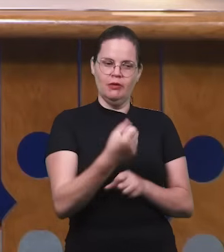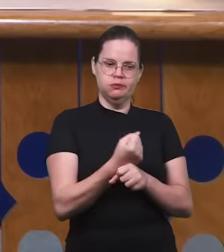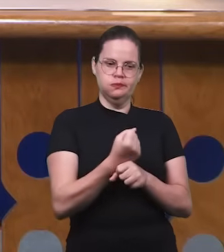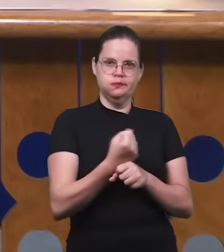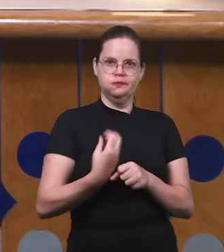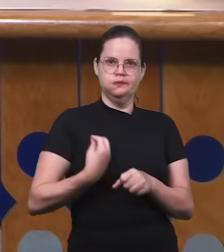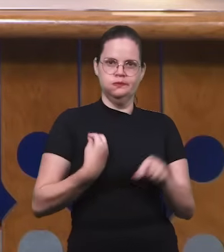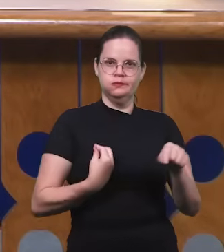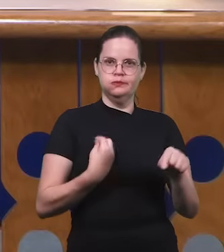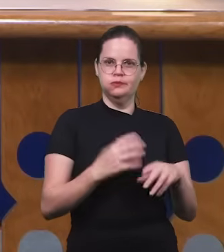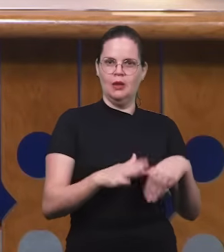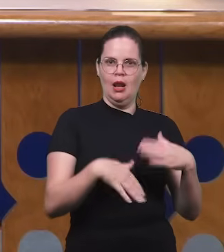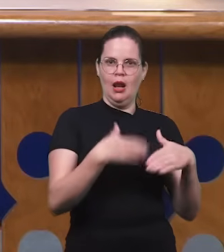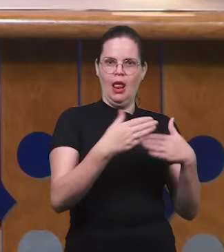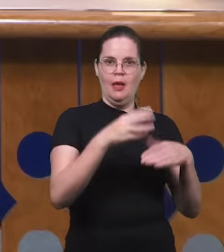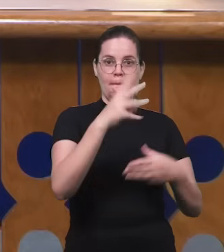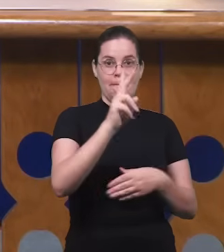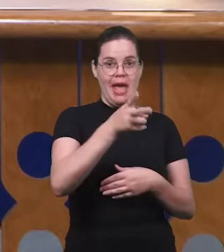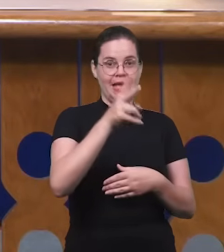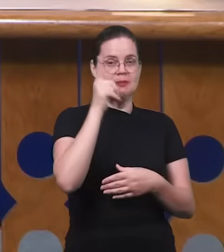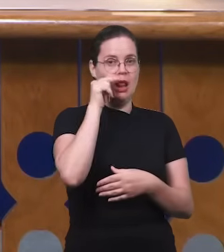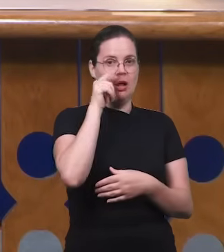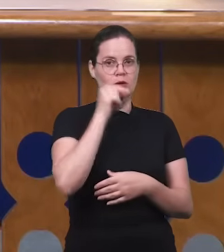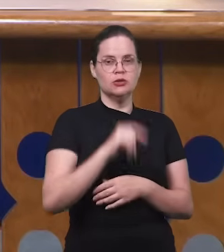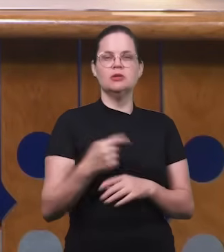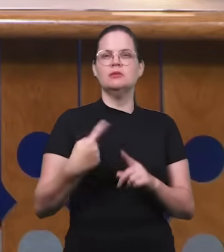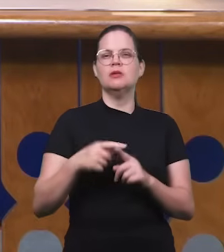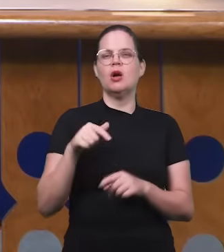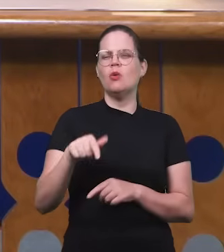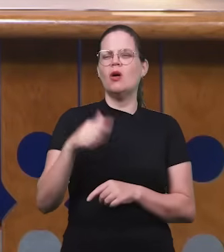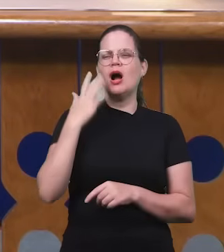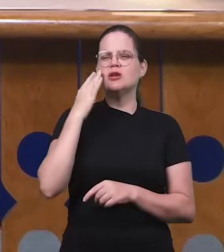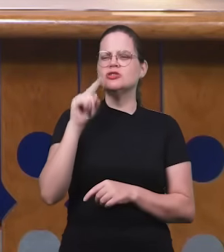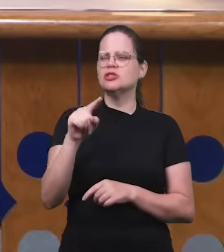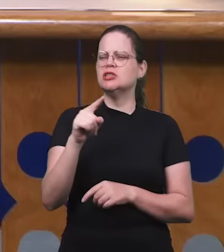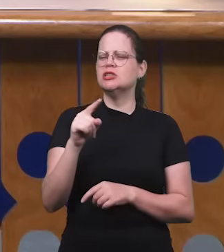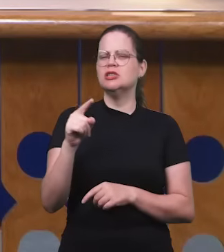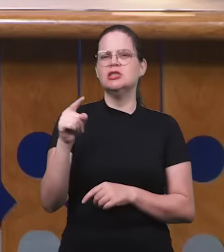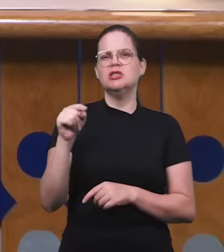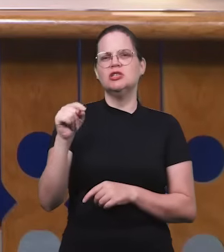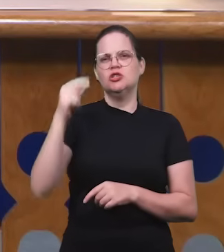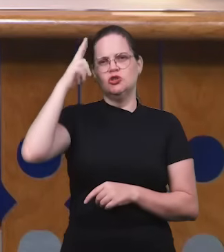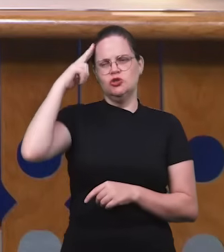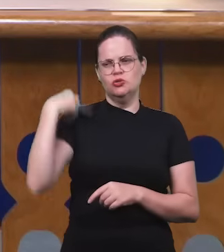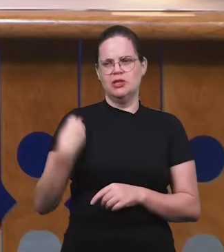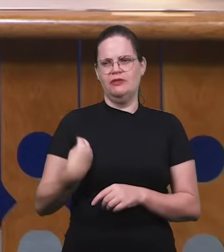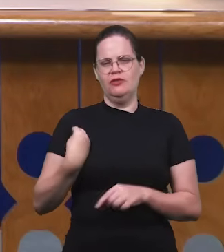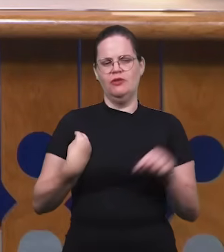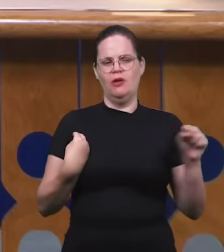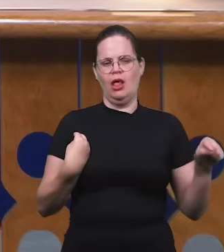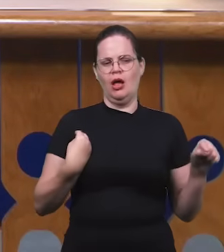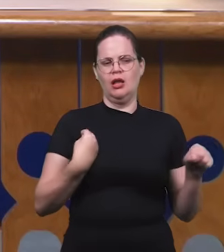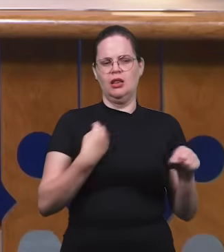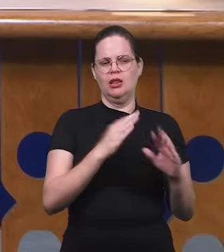prosperar, como José fez aqui, José, se eu não estou enganado, ele ficou 17 anos na casa de